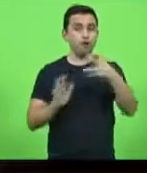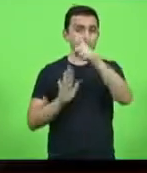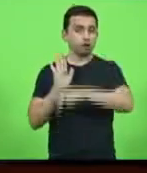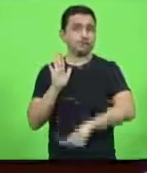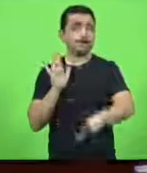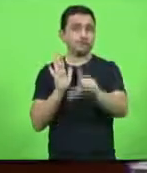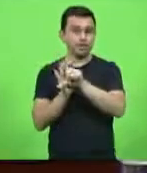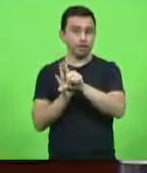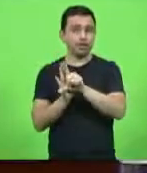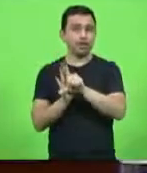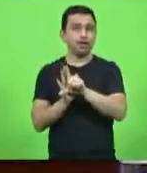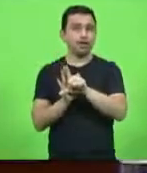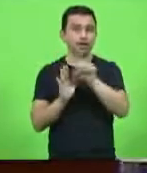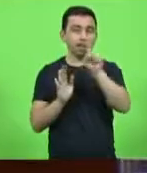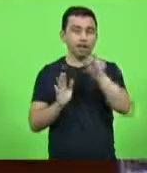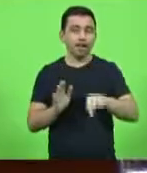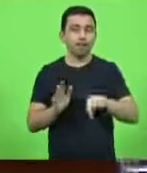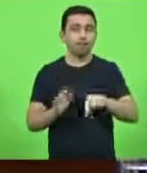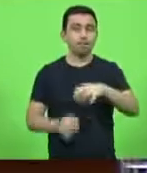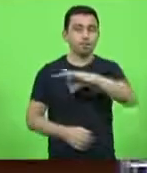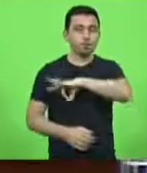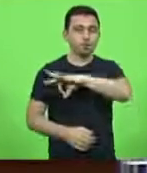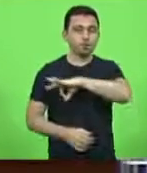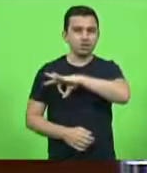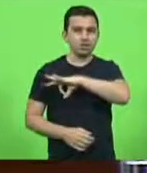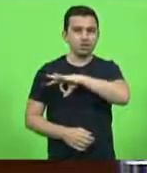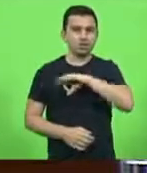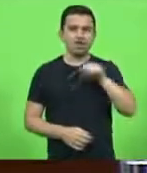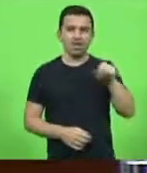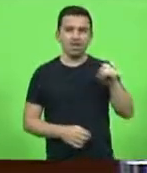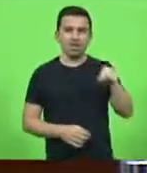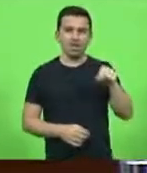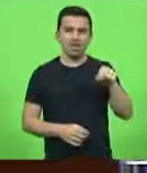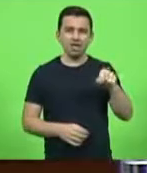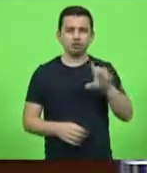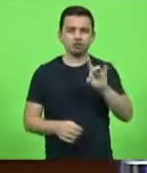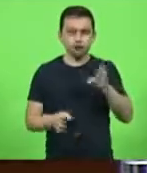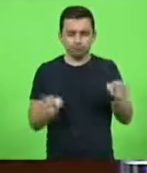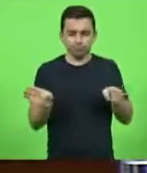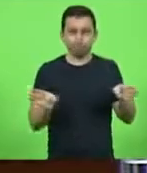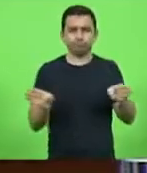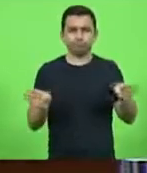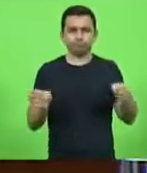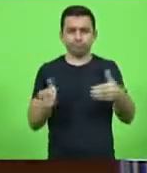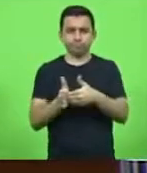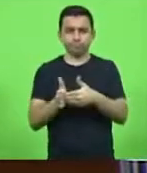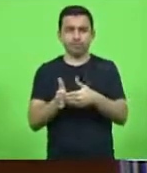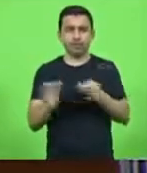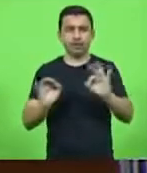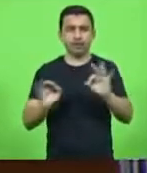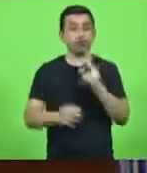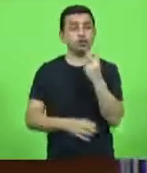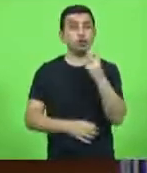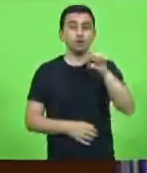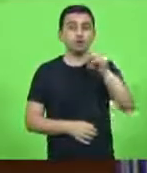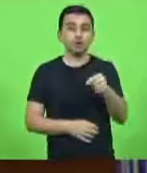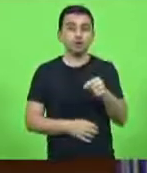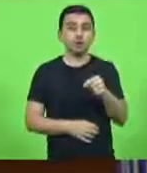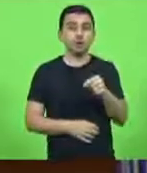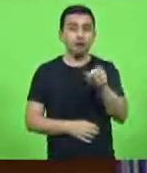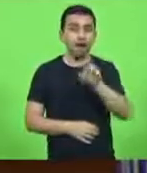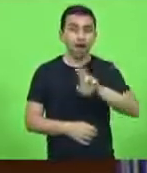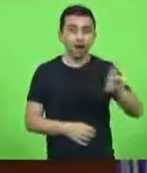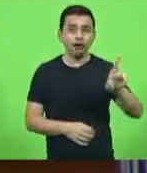lei aqui para o tal do policial temporário o policial temporário vai ganhar r$ 2000 a